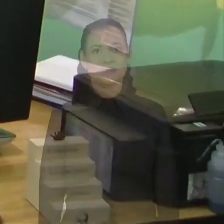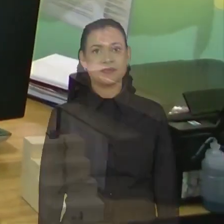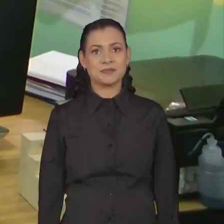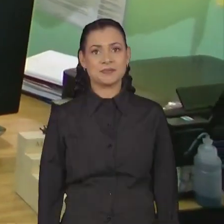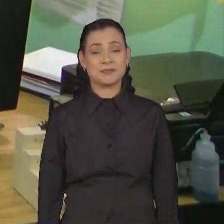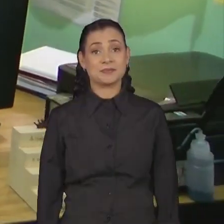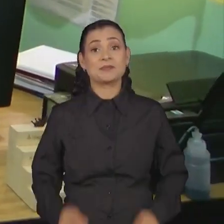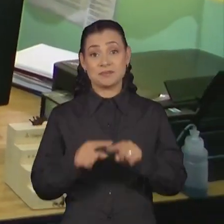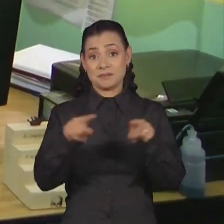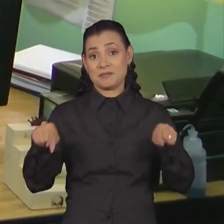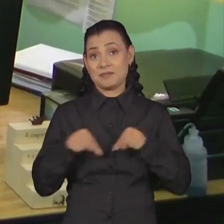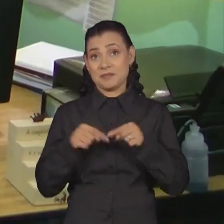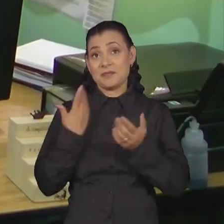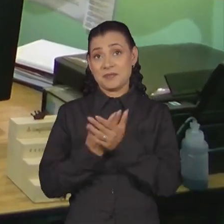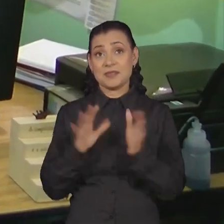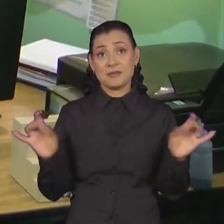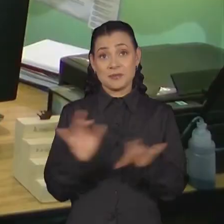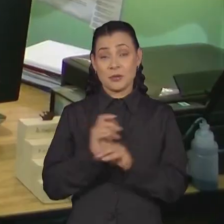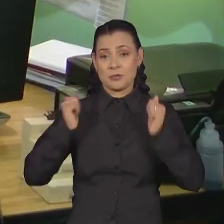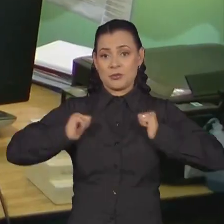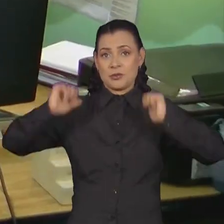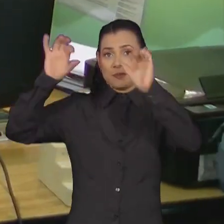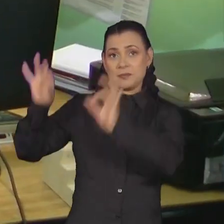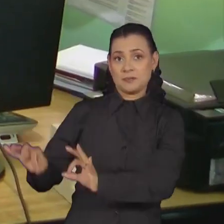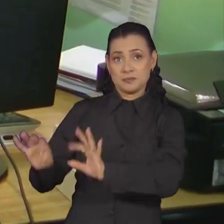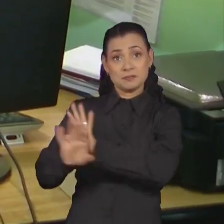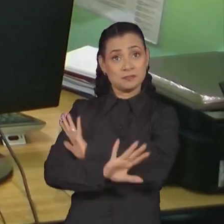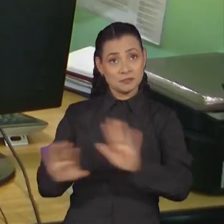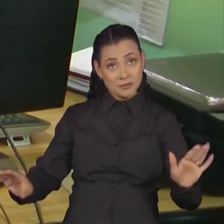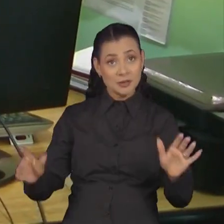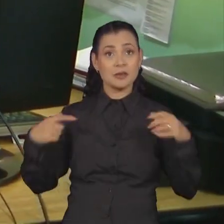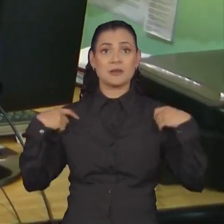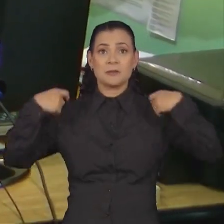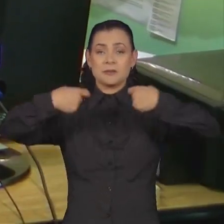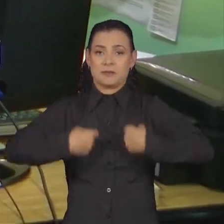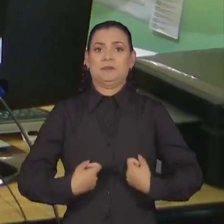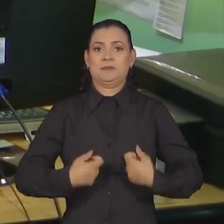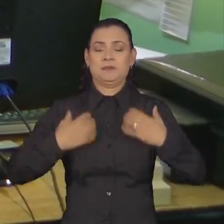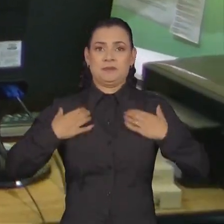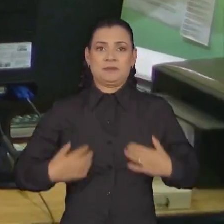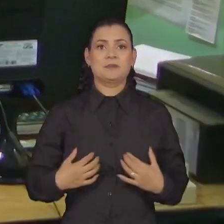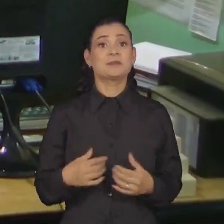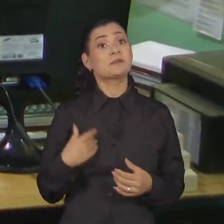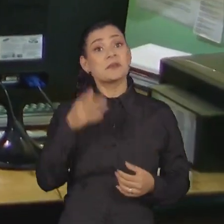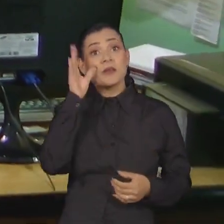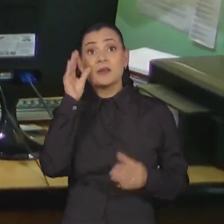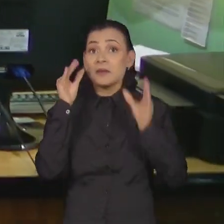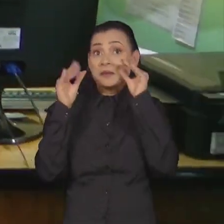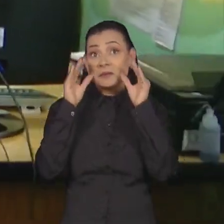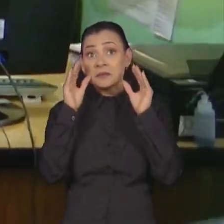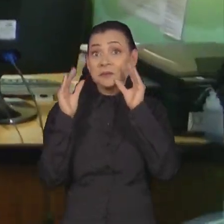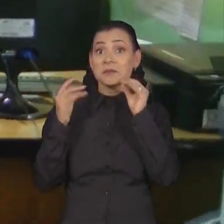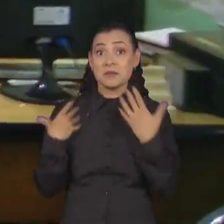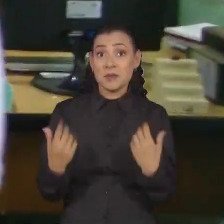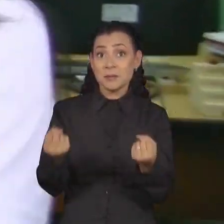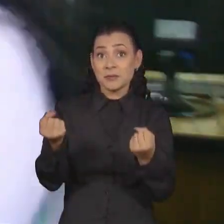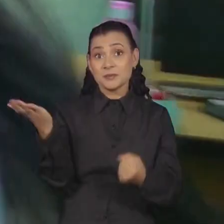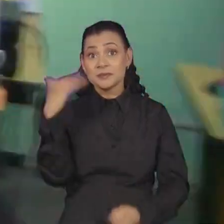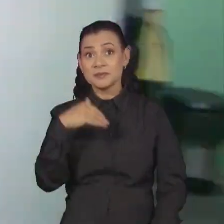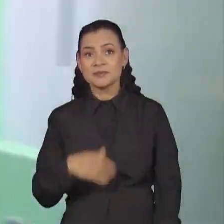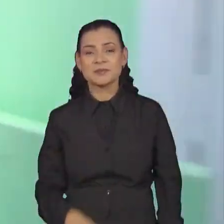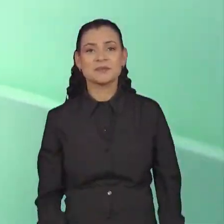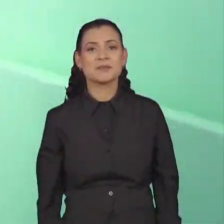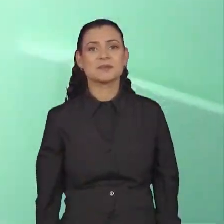Gente, essa daqui é a minha sala, vou guardar minha mochila, colocar o meu colete e ver como é que tá a rotina do SEI. Vem